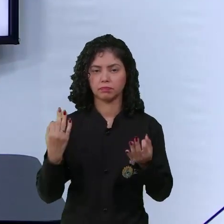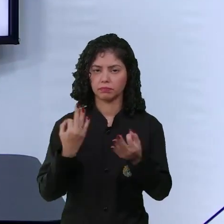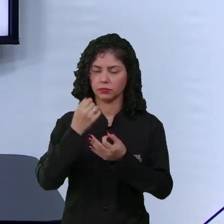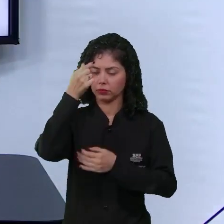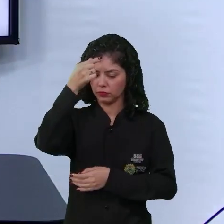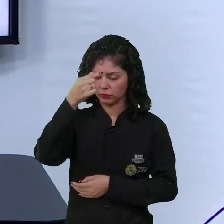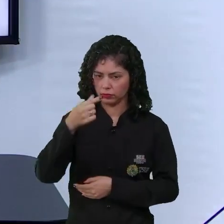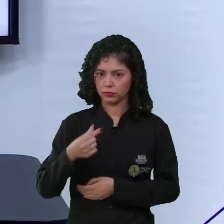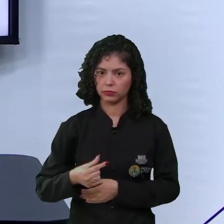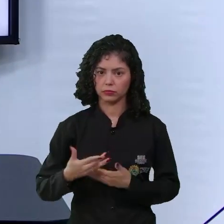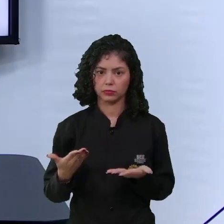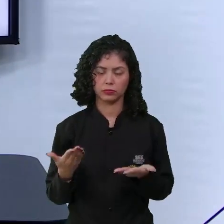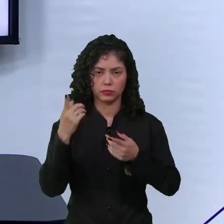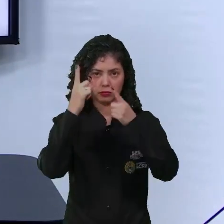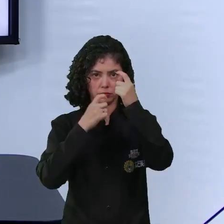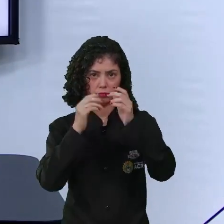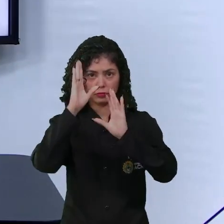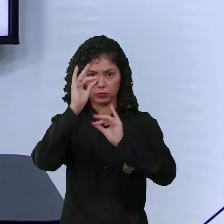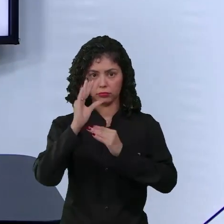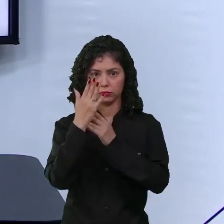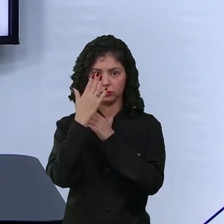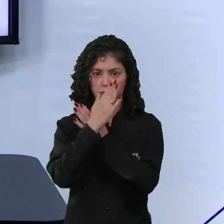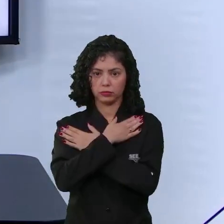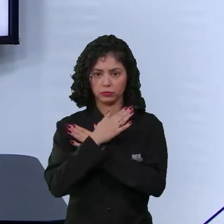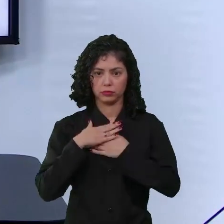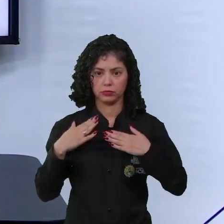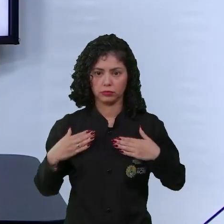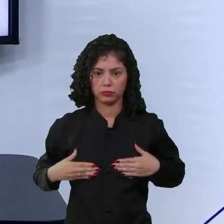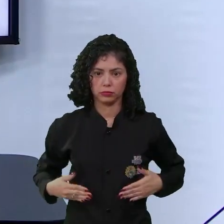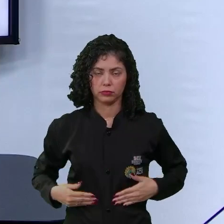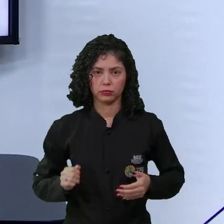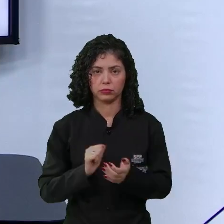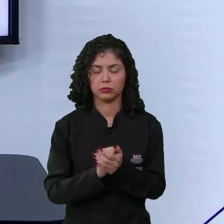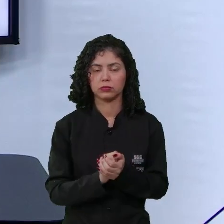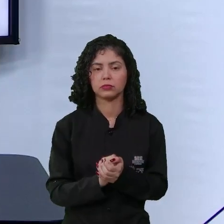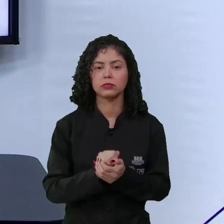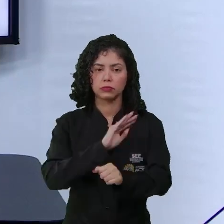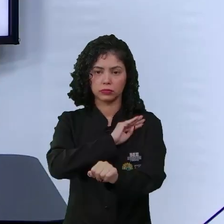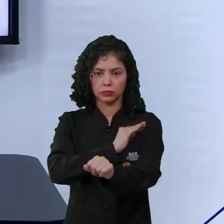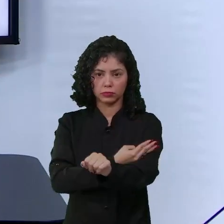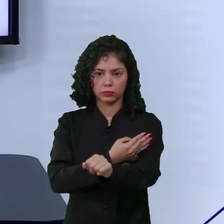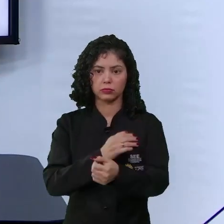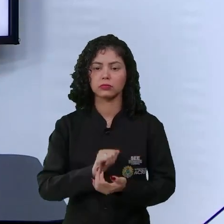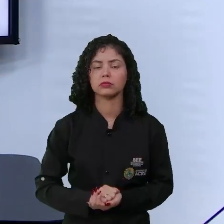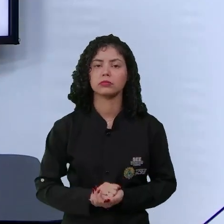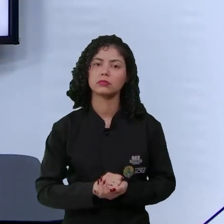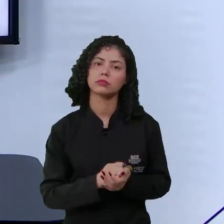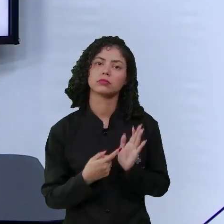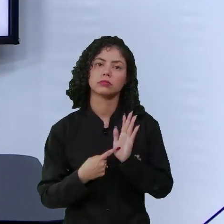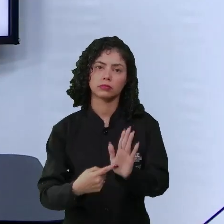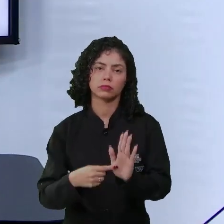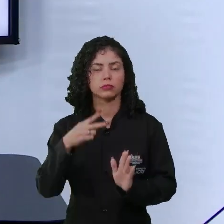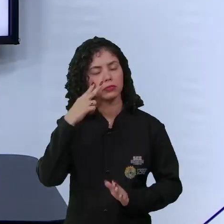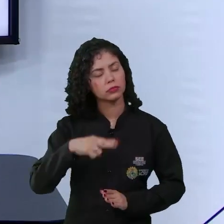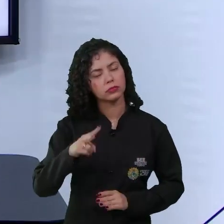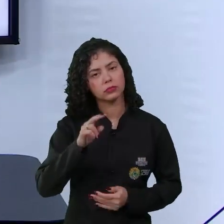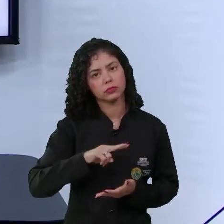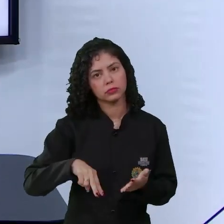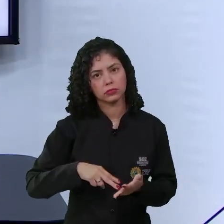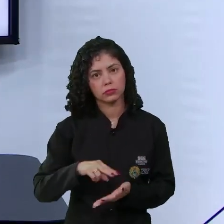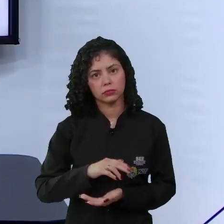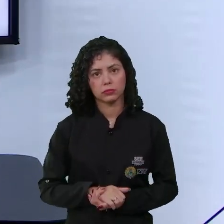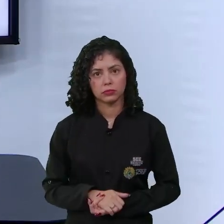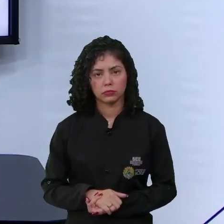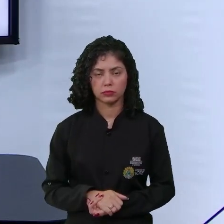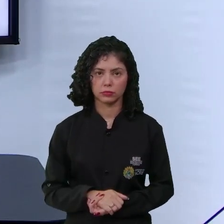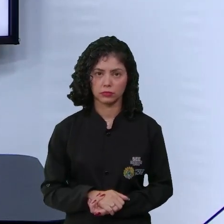que expressavam anatomicamente a musculatura, e isso era evidenciado numa dança,